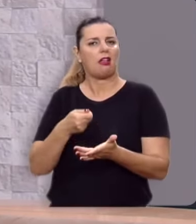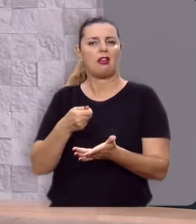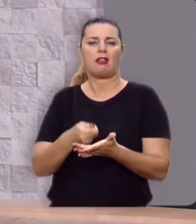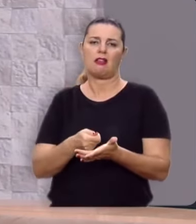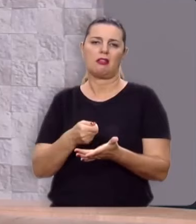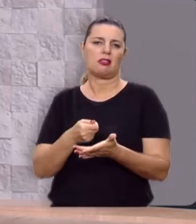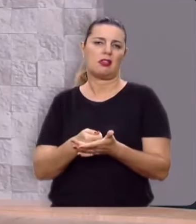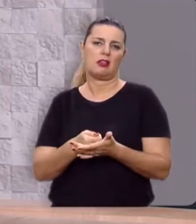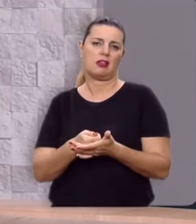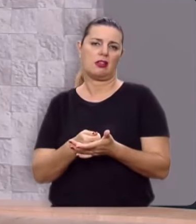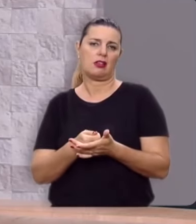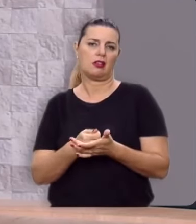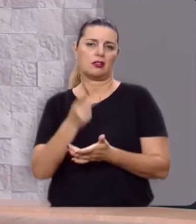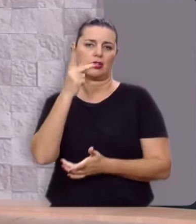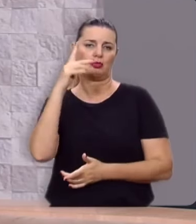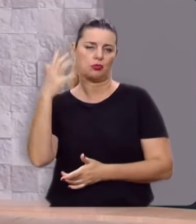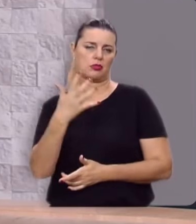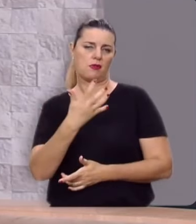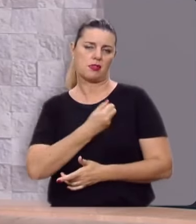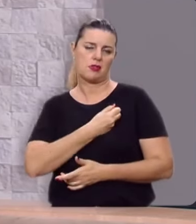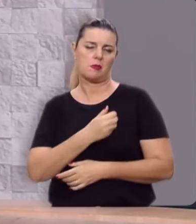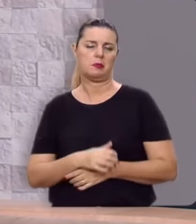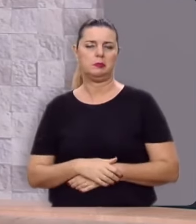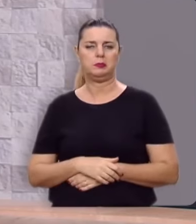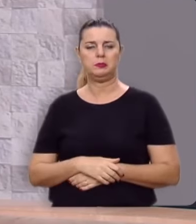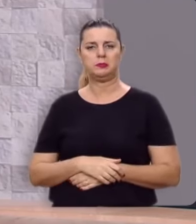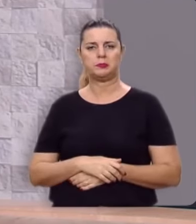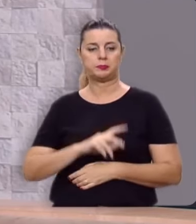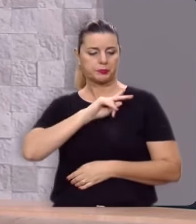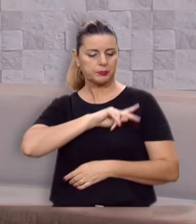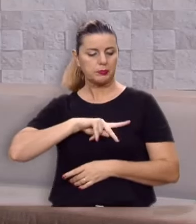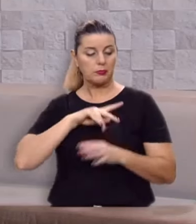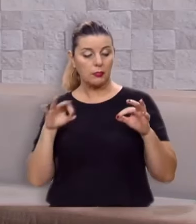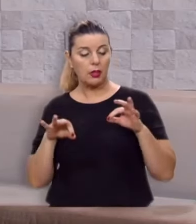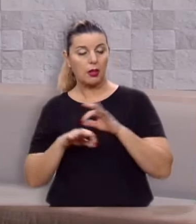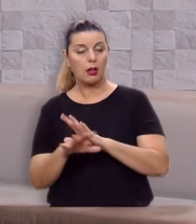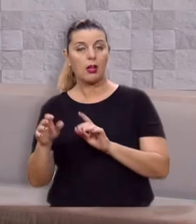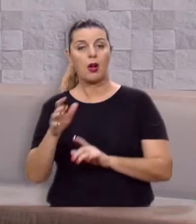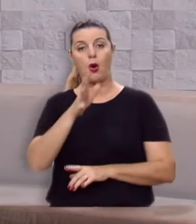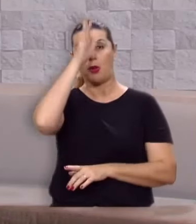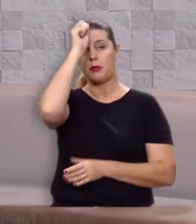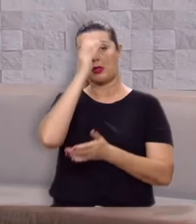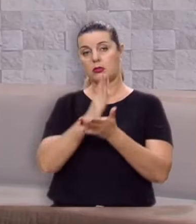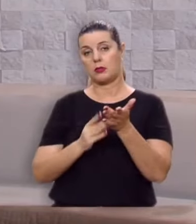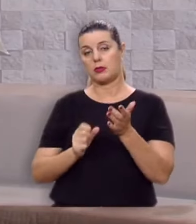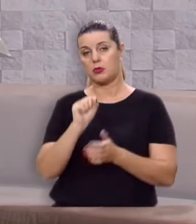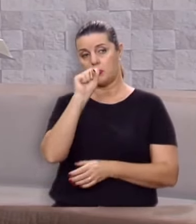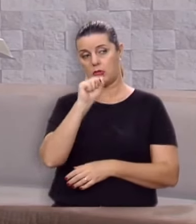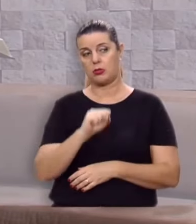garantir a sua salvação. Paulo conclui Romanos 8,